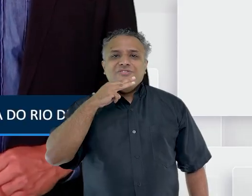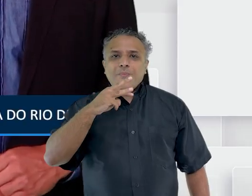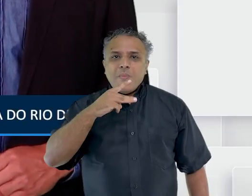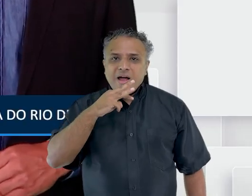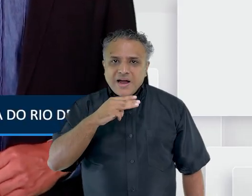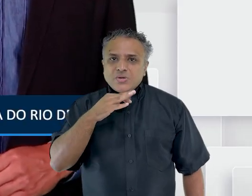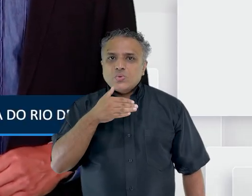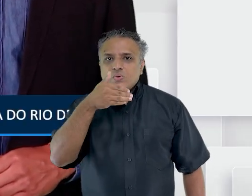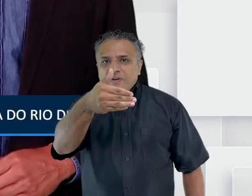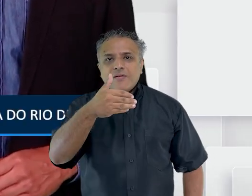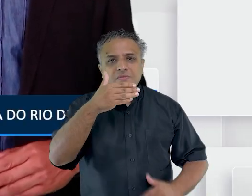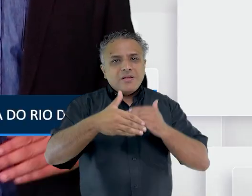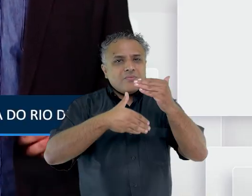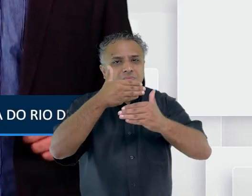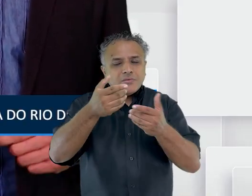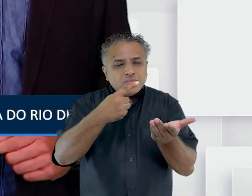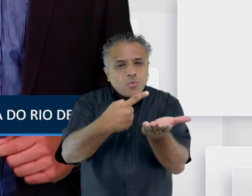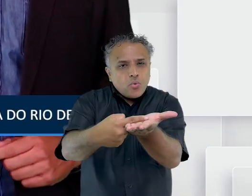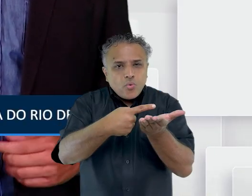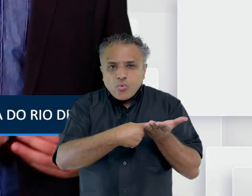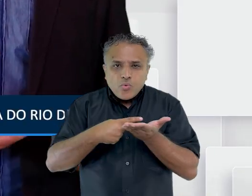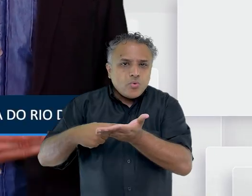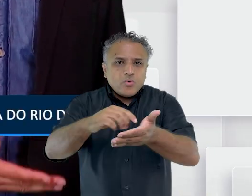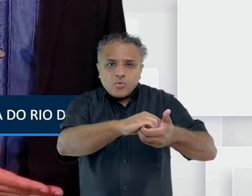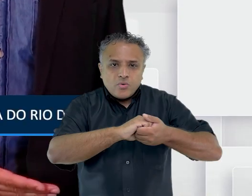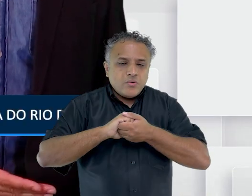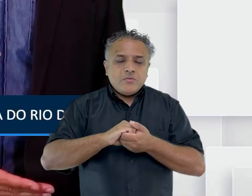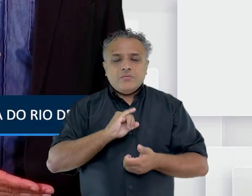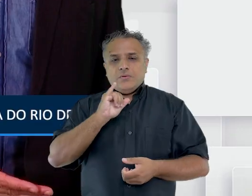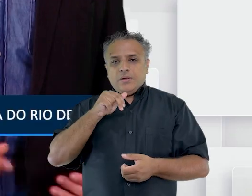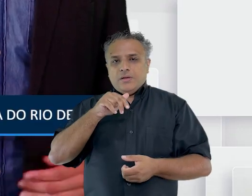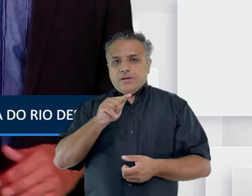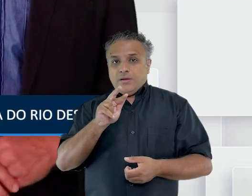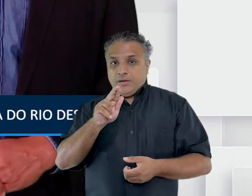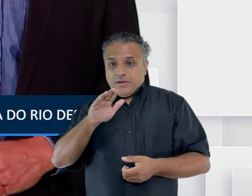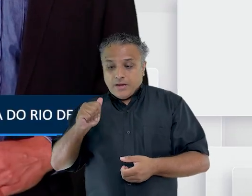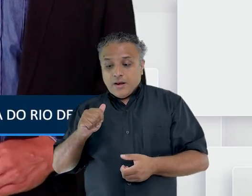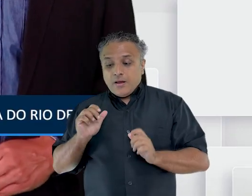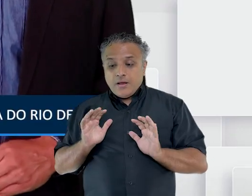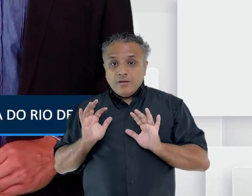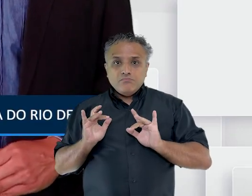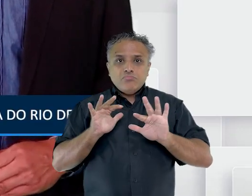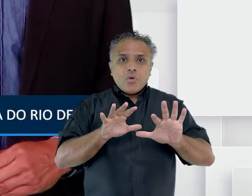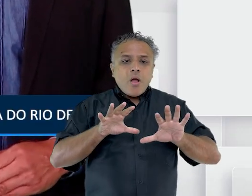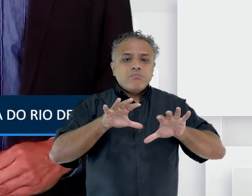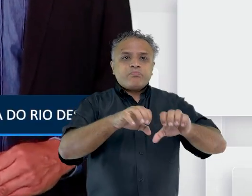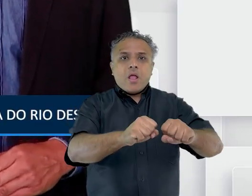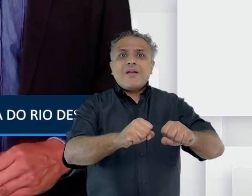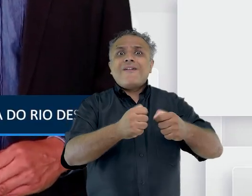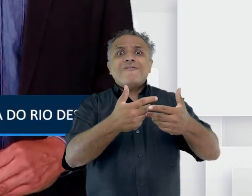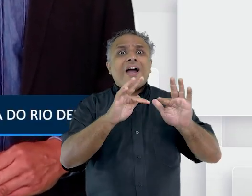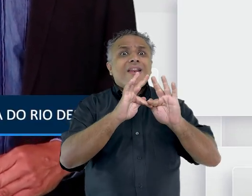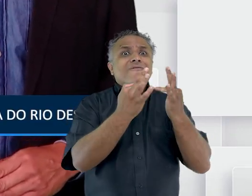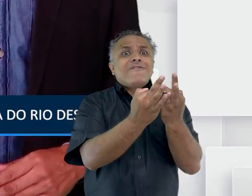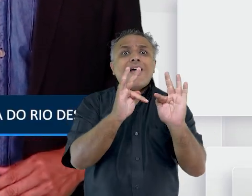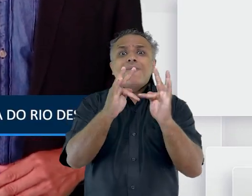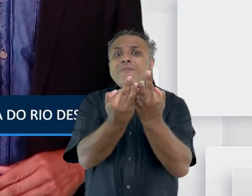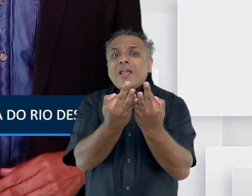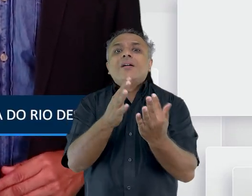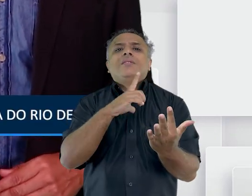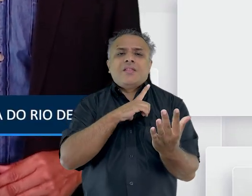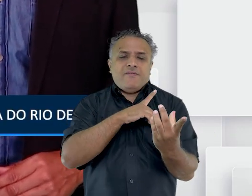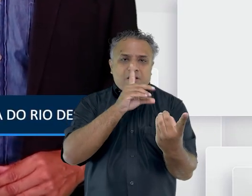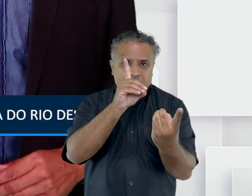do processo conciliatório entre o INCRA e os ocupantes da área. Na ocasião, dezenas de famílias receberam atendimentos